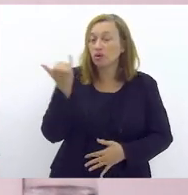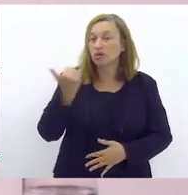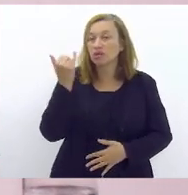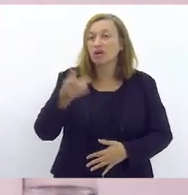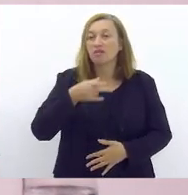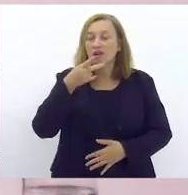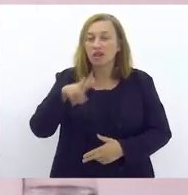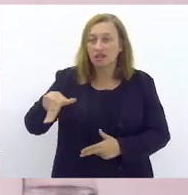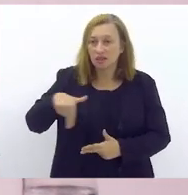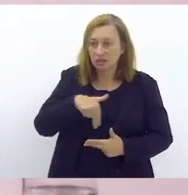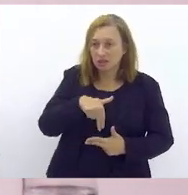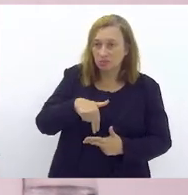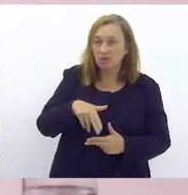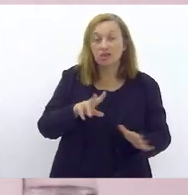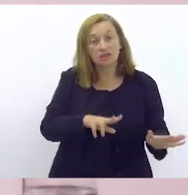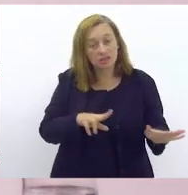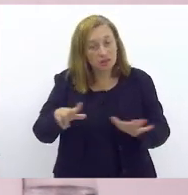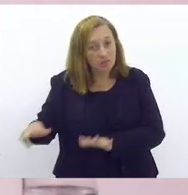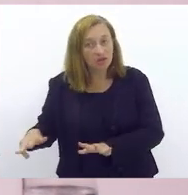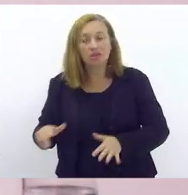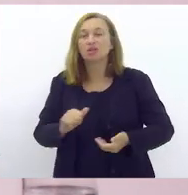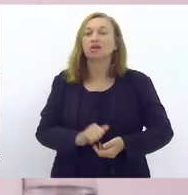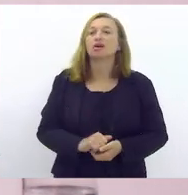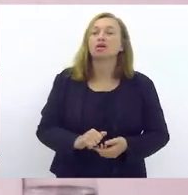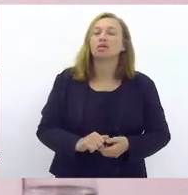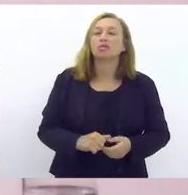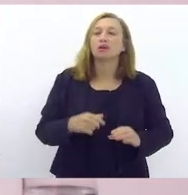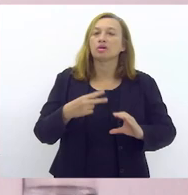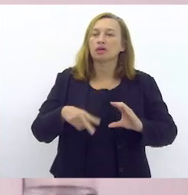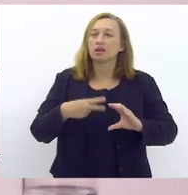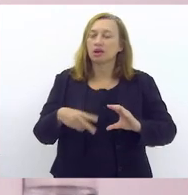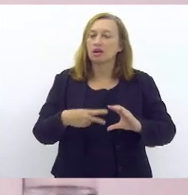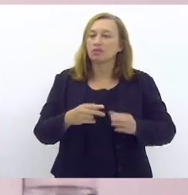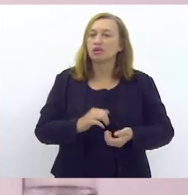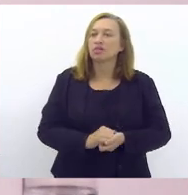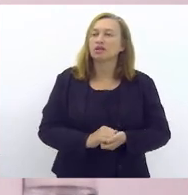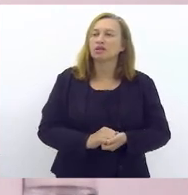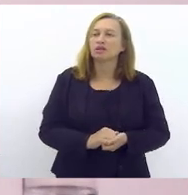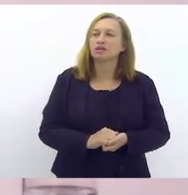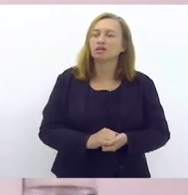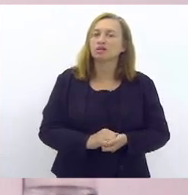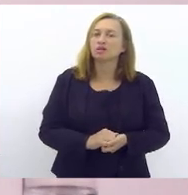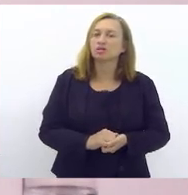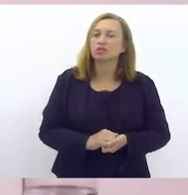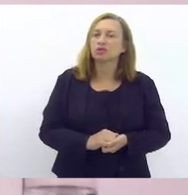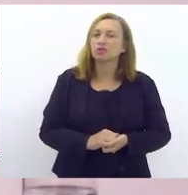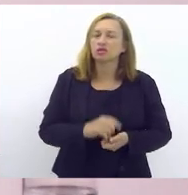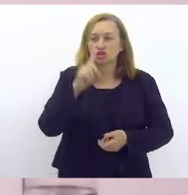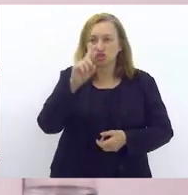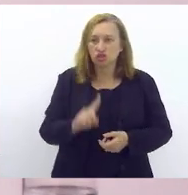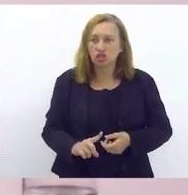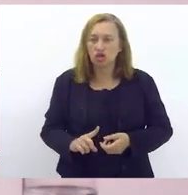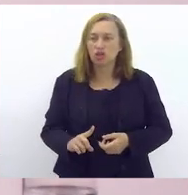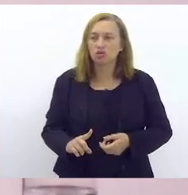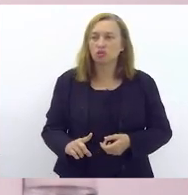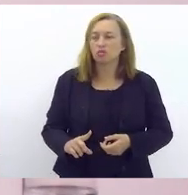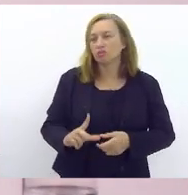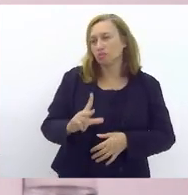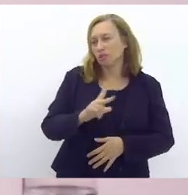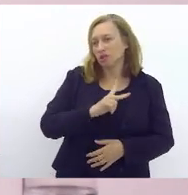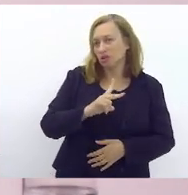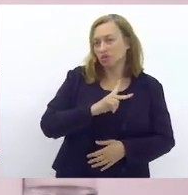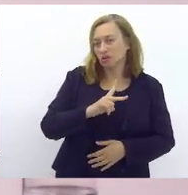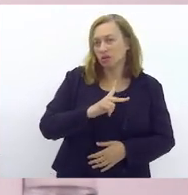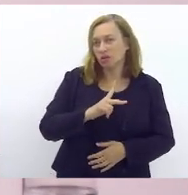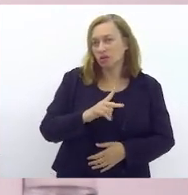na tribuna essa semana para a Câmara, na primeira Câmara de Direito Público Privado do Tribunal